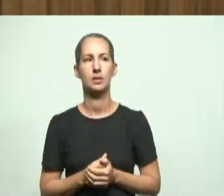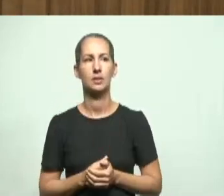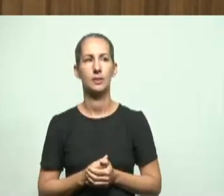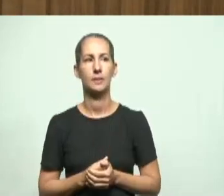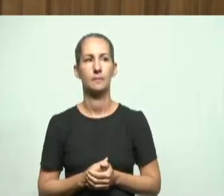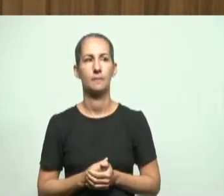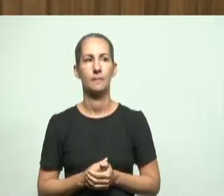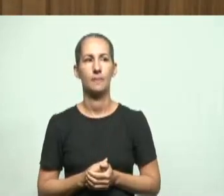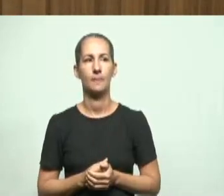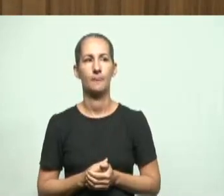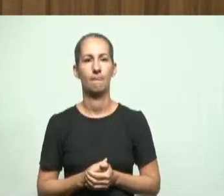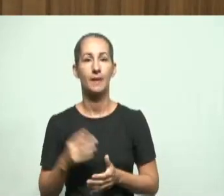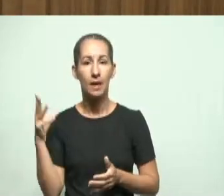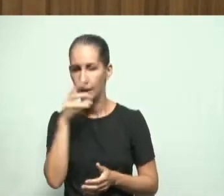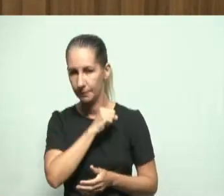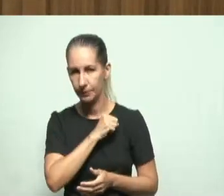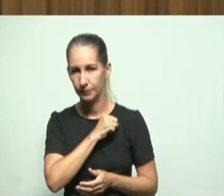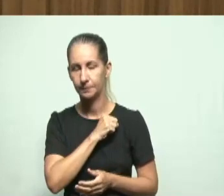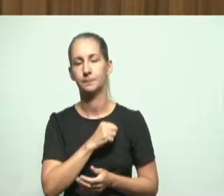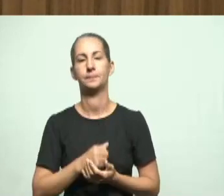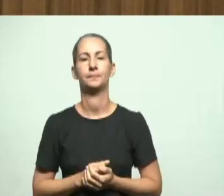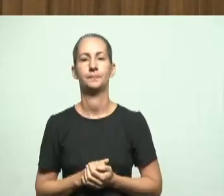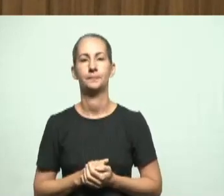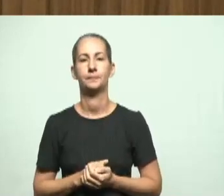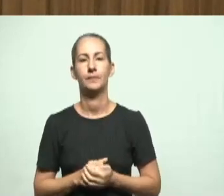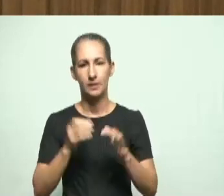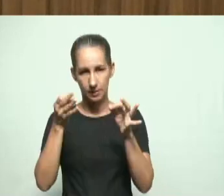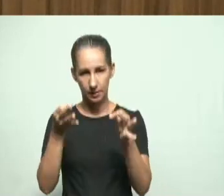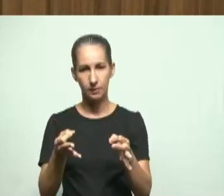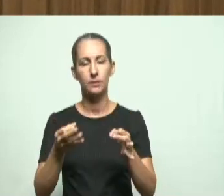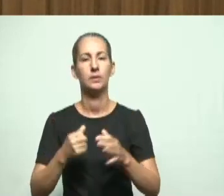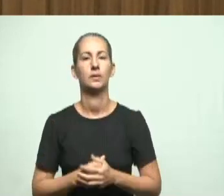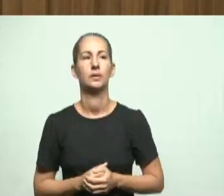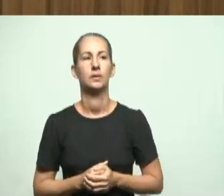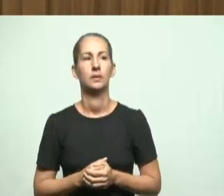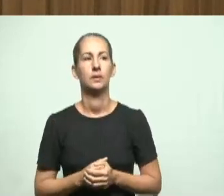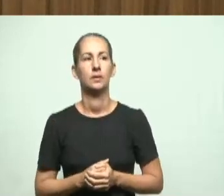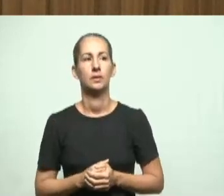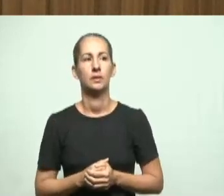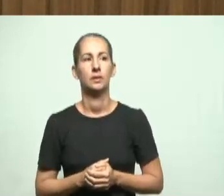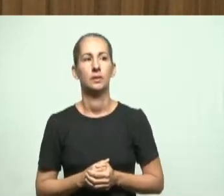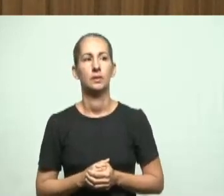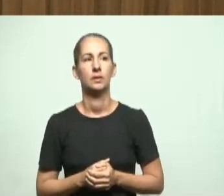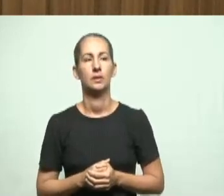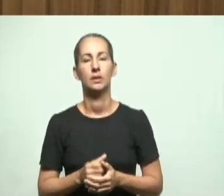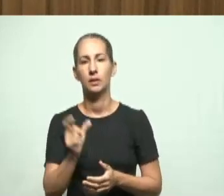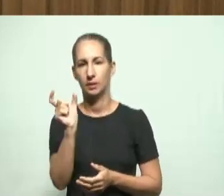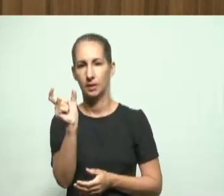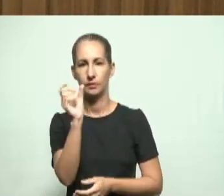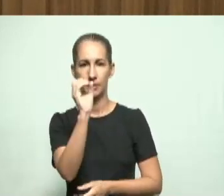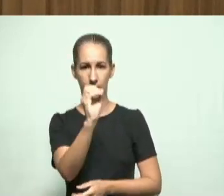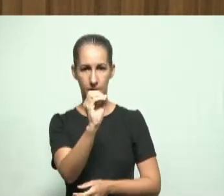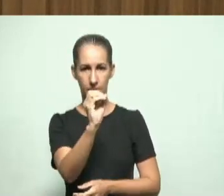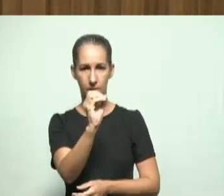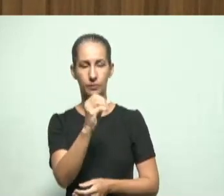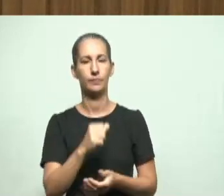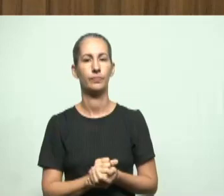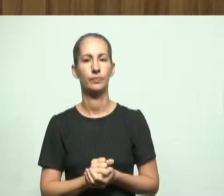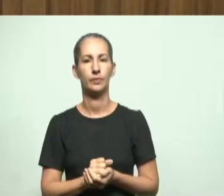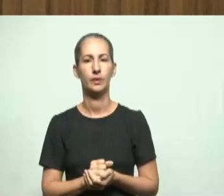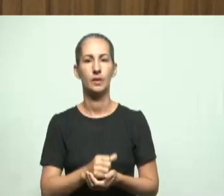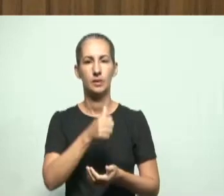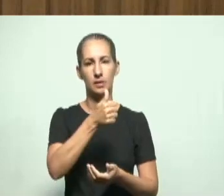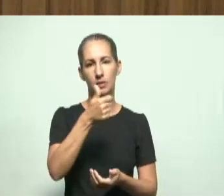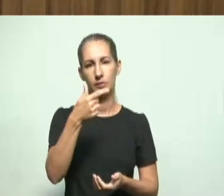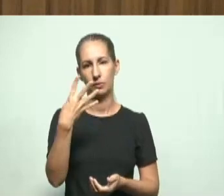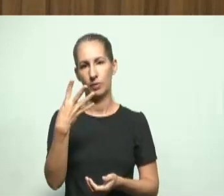aqui rapidamente com vocês, certo? E aí, sobre a tarifa zero, já é realidade em